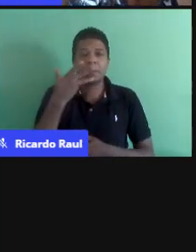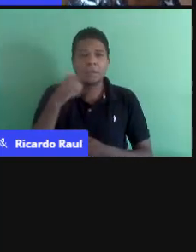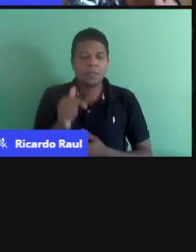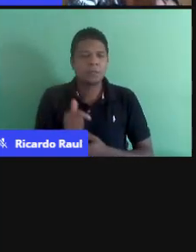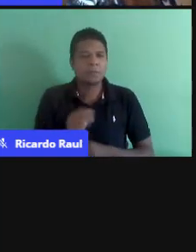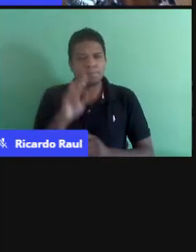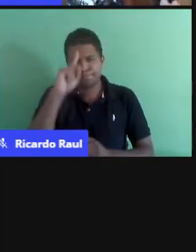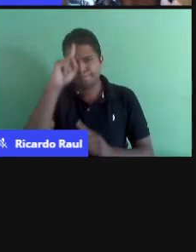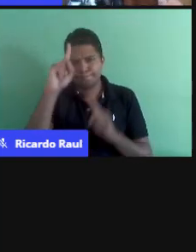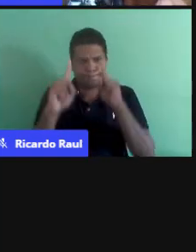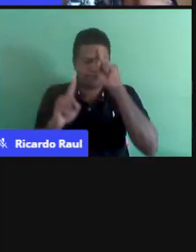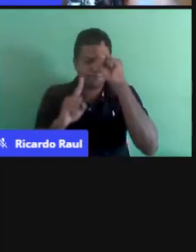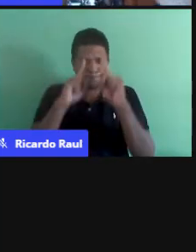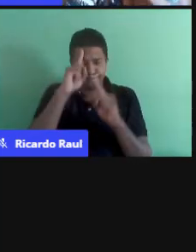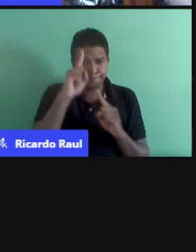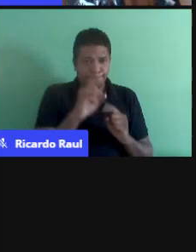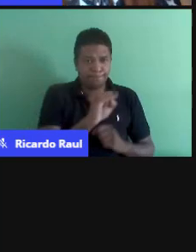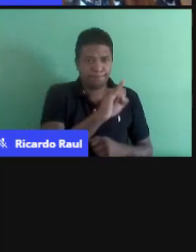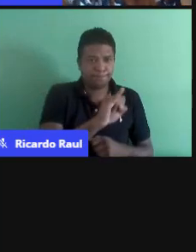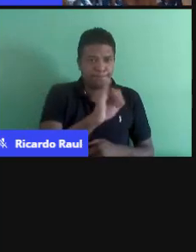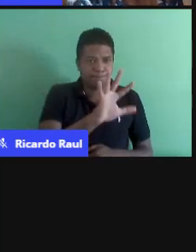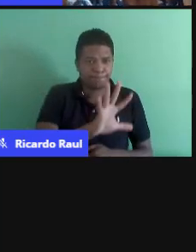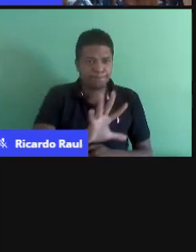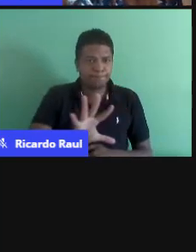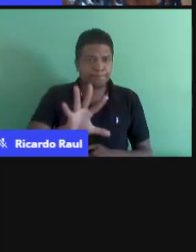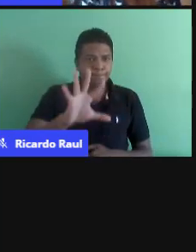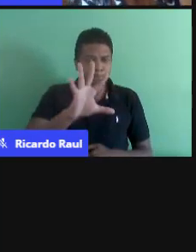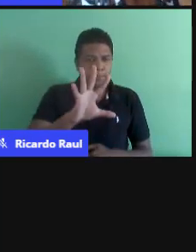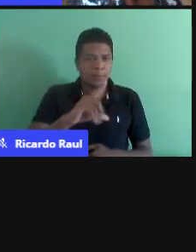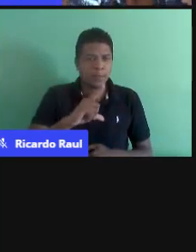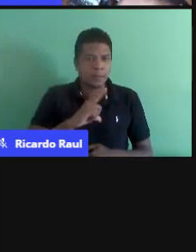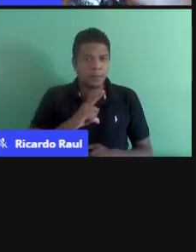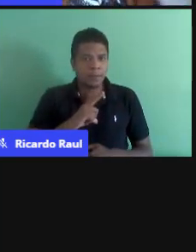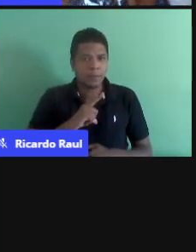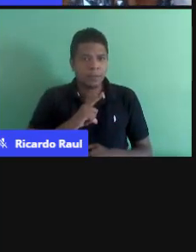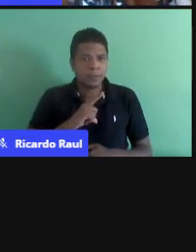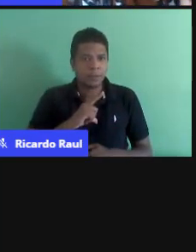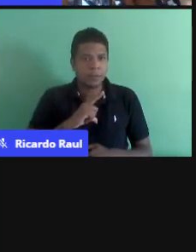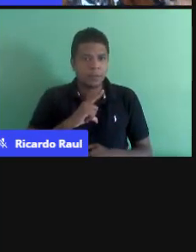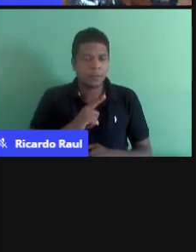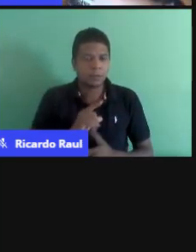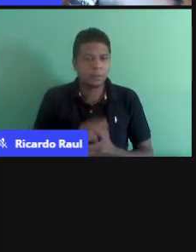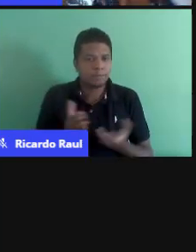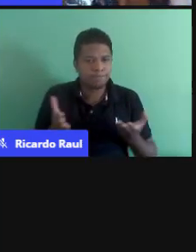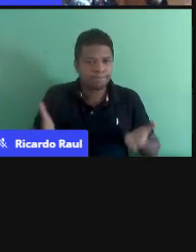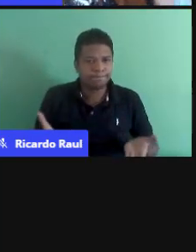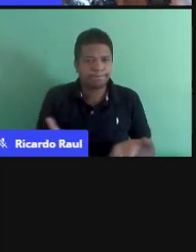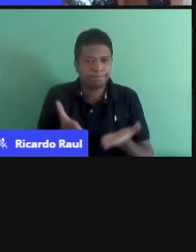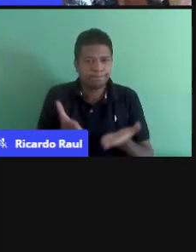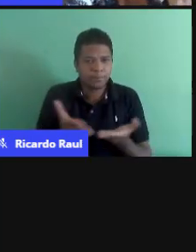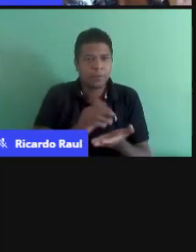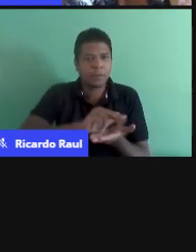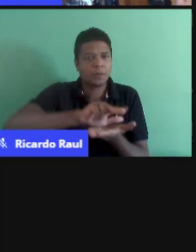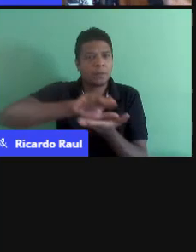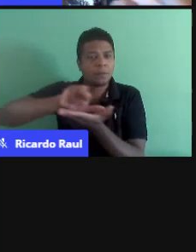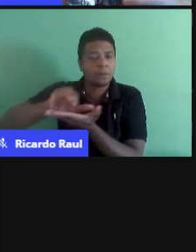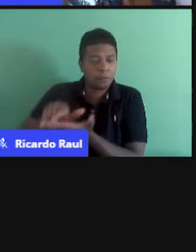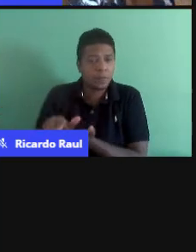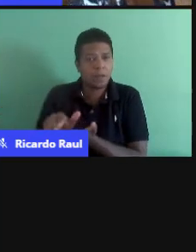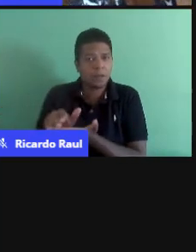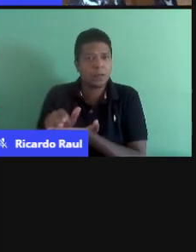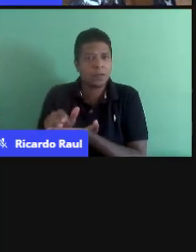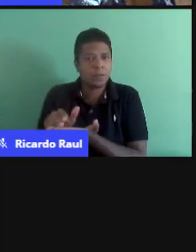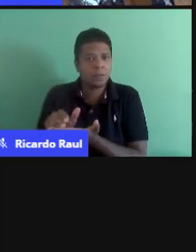elaborar essa imagem, ela tem que ter referências para poder ser influenciada por vários modelos